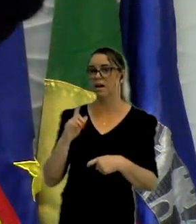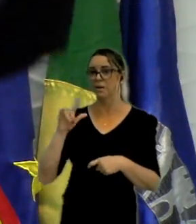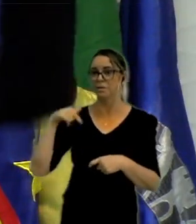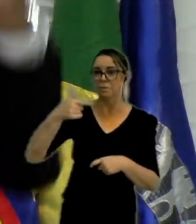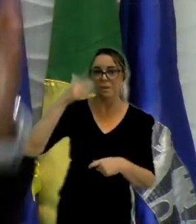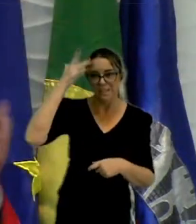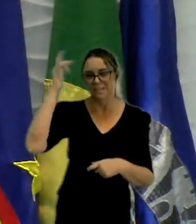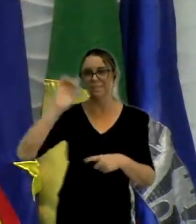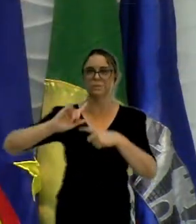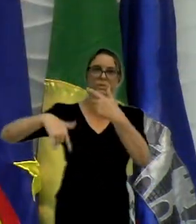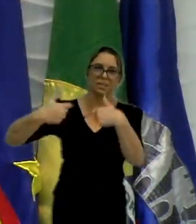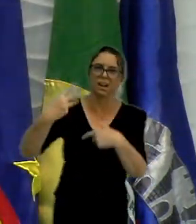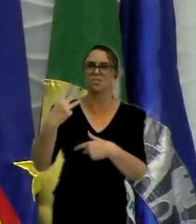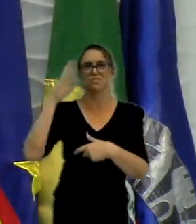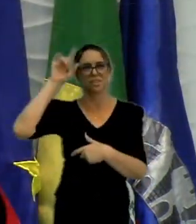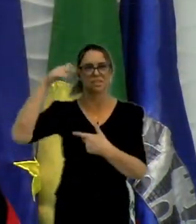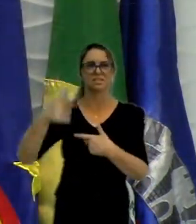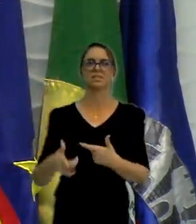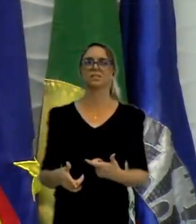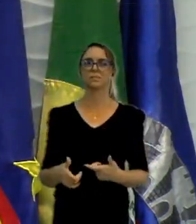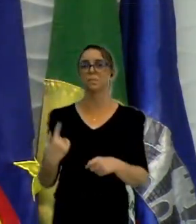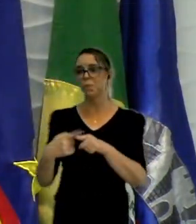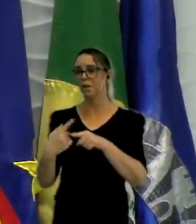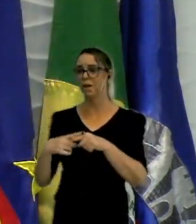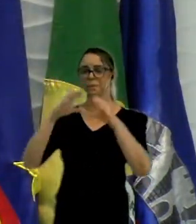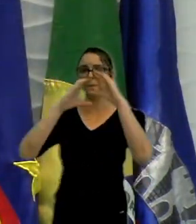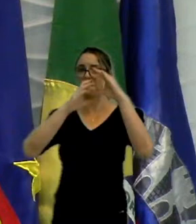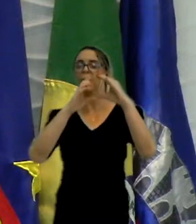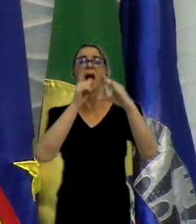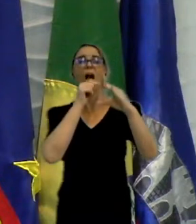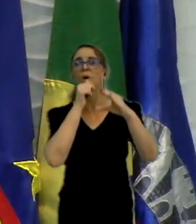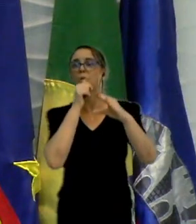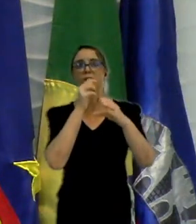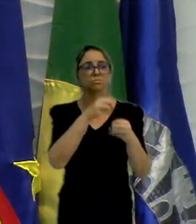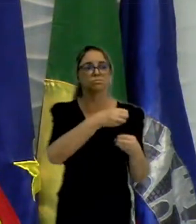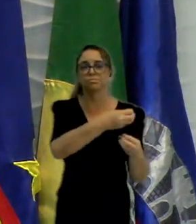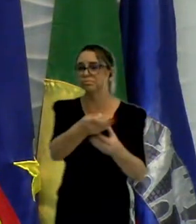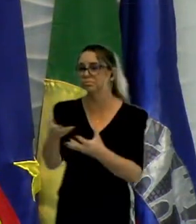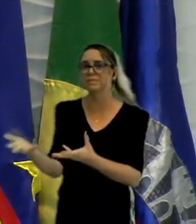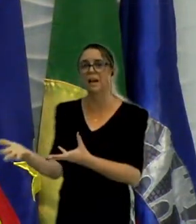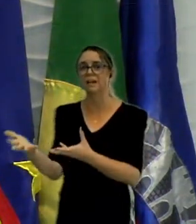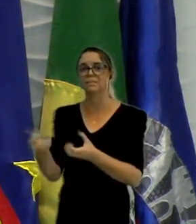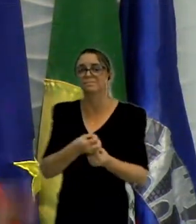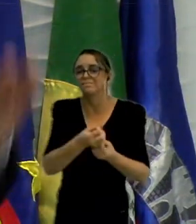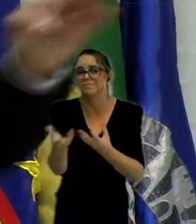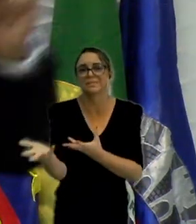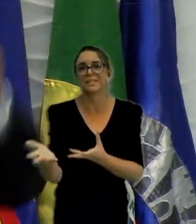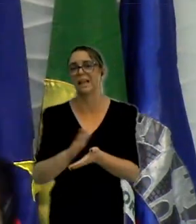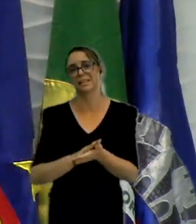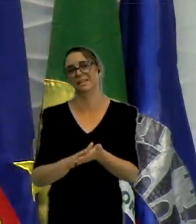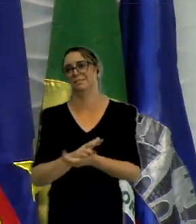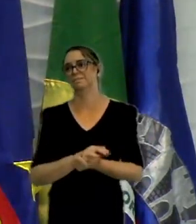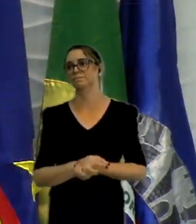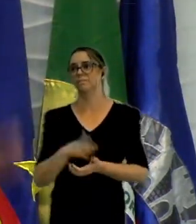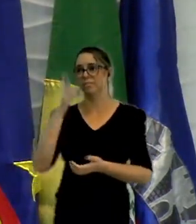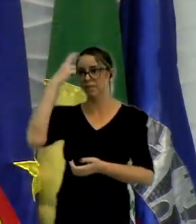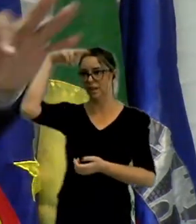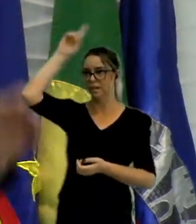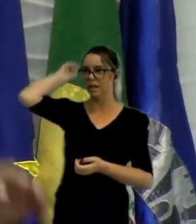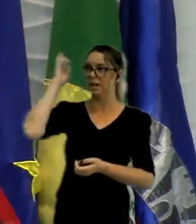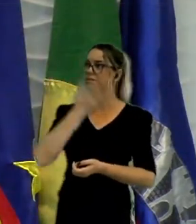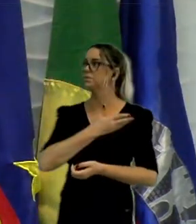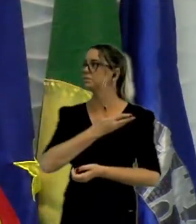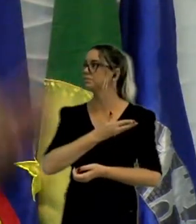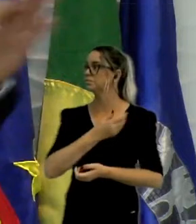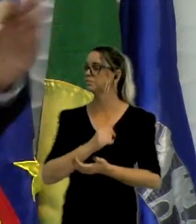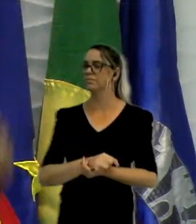com 3 dias. Por que a Compesa não bota água na população de São Bento? Colega Rinaldo, eu fiz